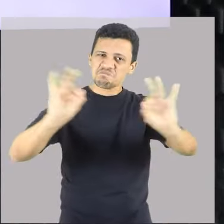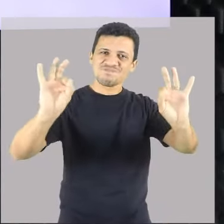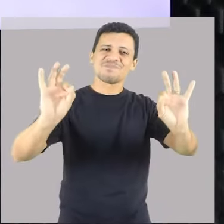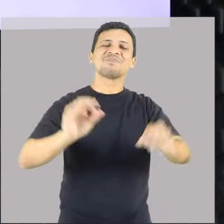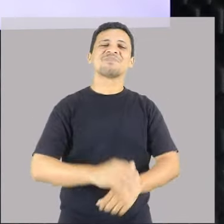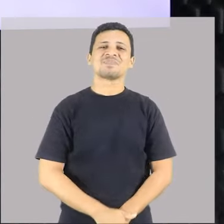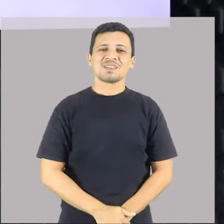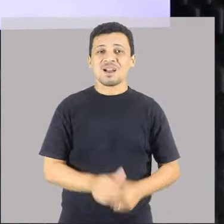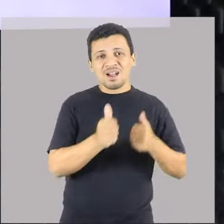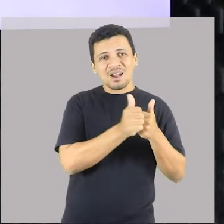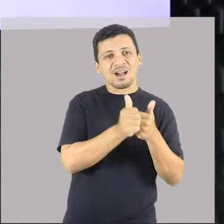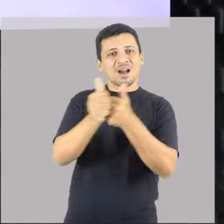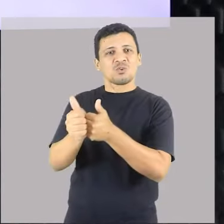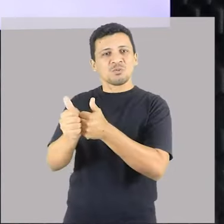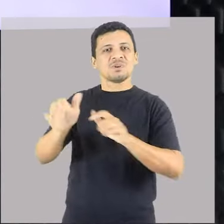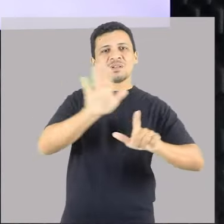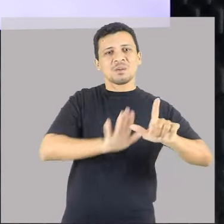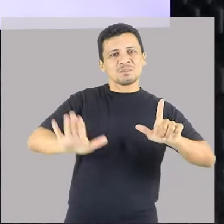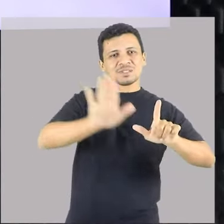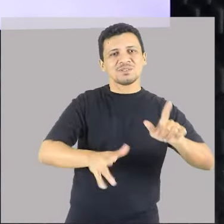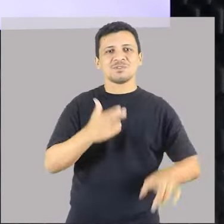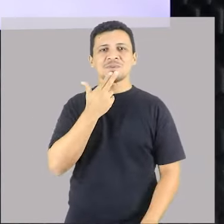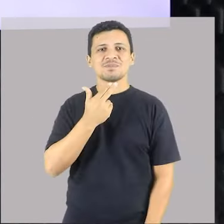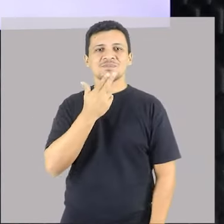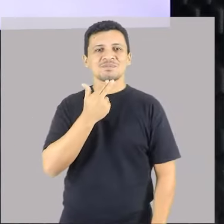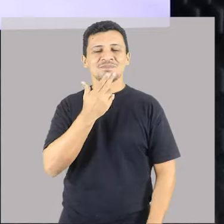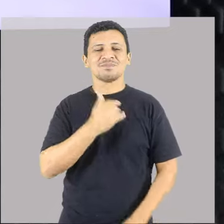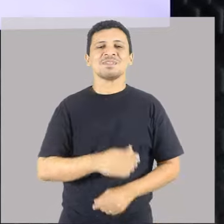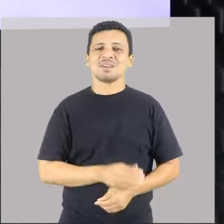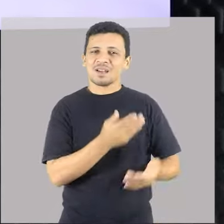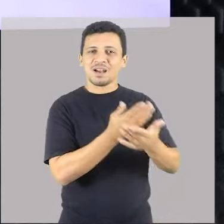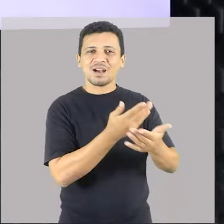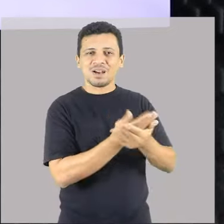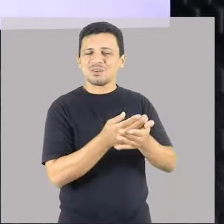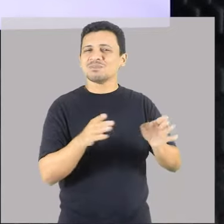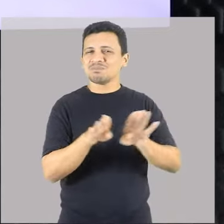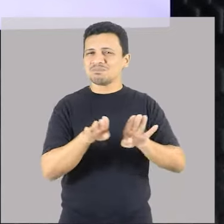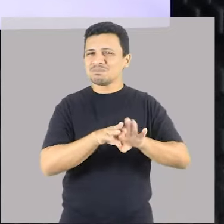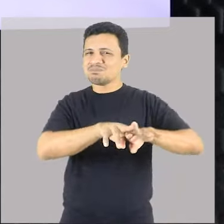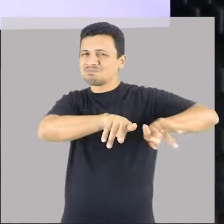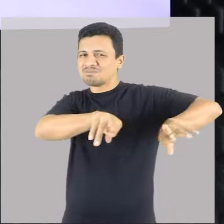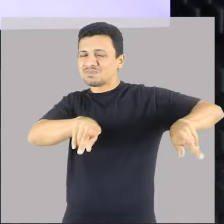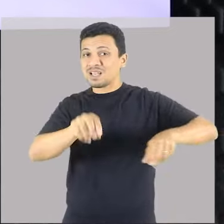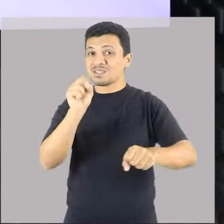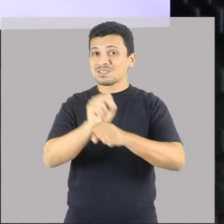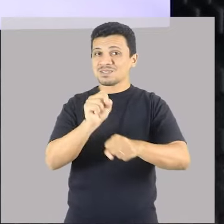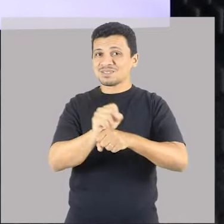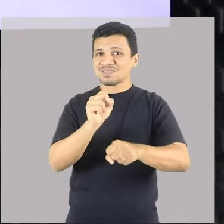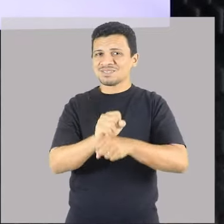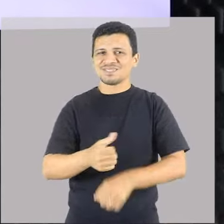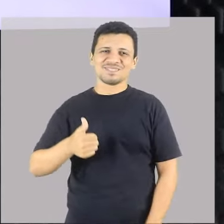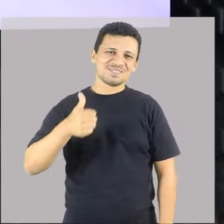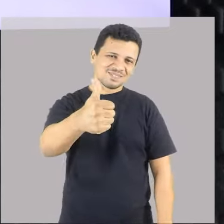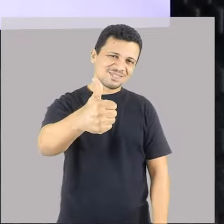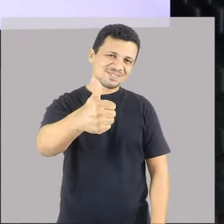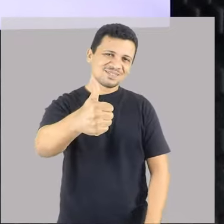isso aí acompanha a plataforma Gonçalves Dias para essa e outras aulas tô te esperando viu